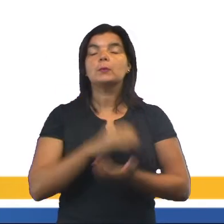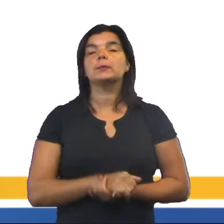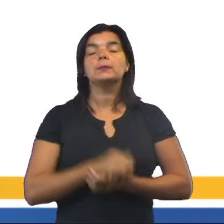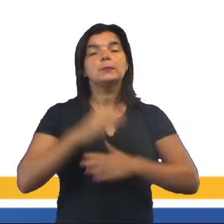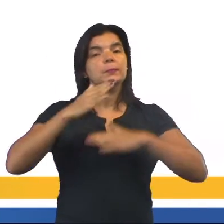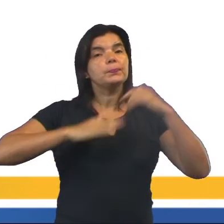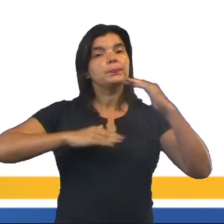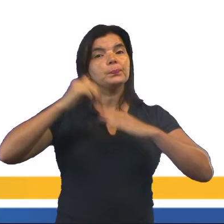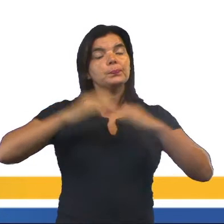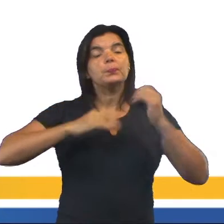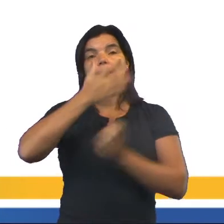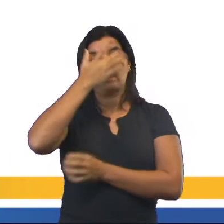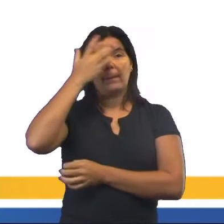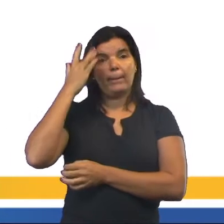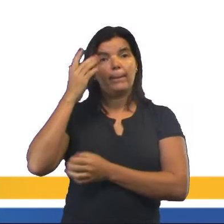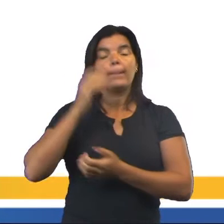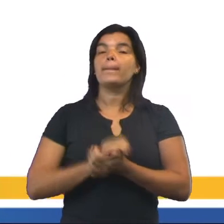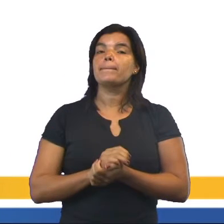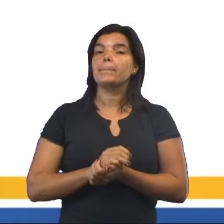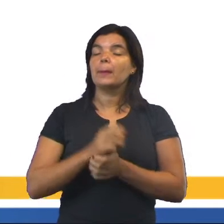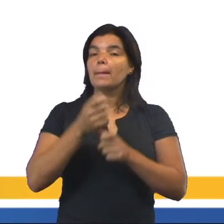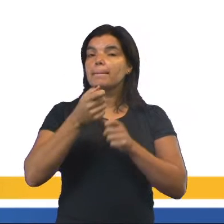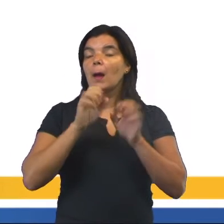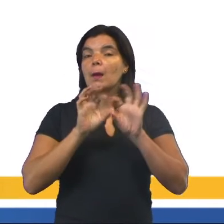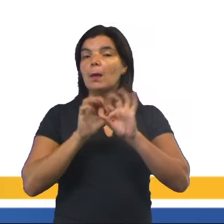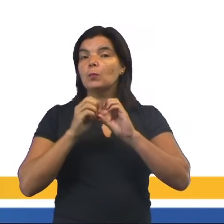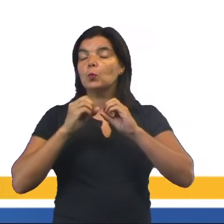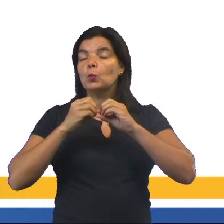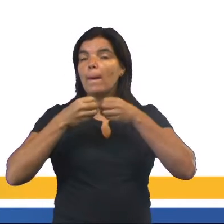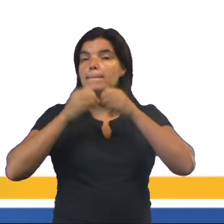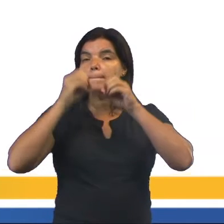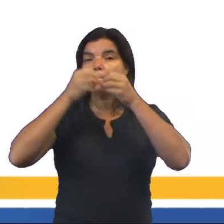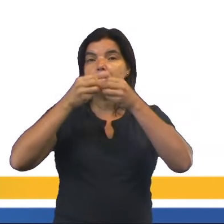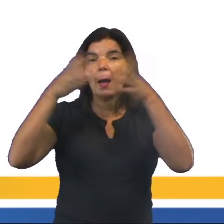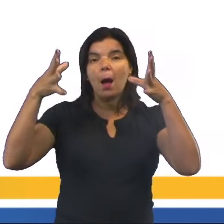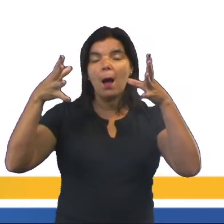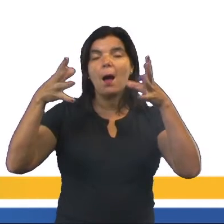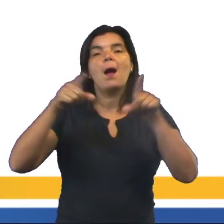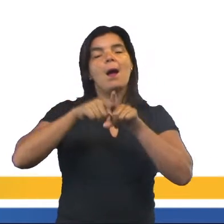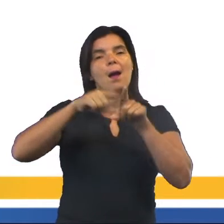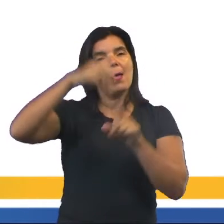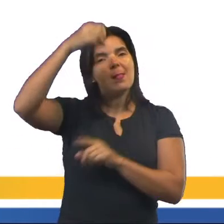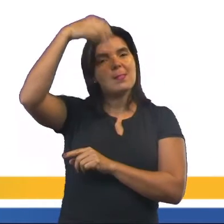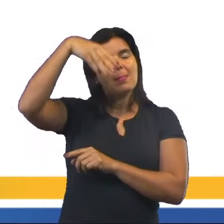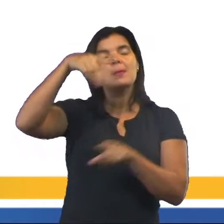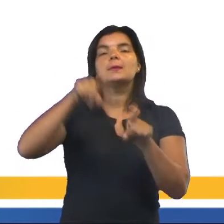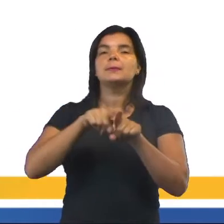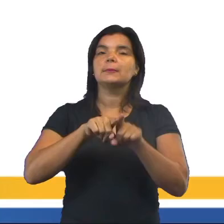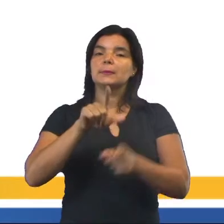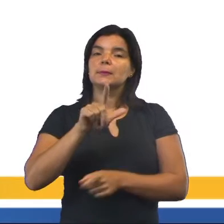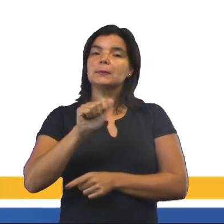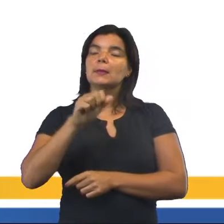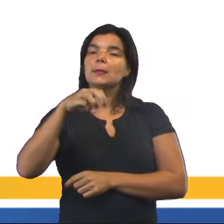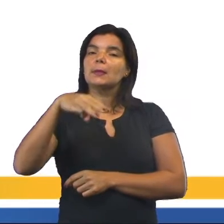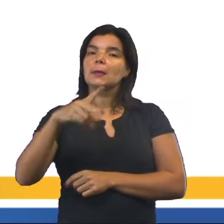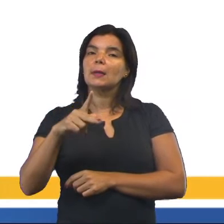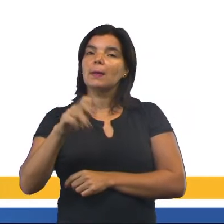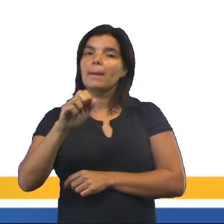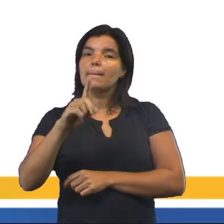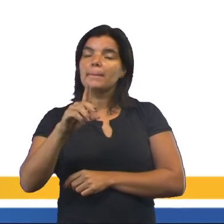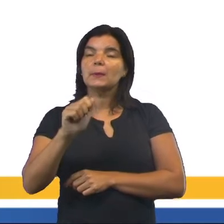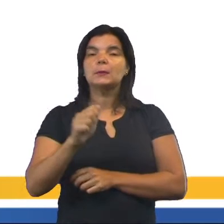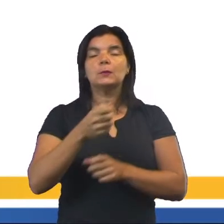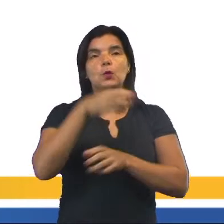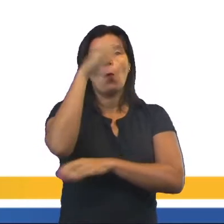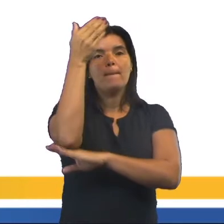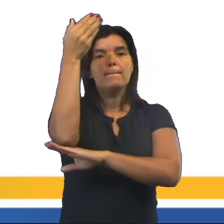essa profissão, uma pessoa para ligar as lâmpadas. O lamplighter, o acendedor de lâmpadas. E aí ele ia de